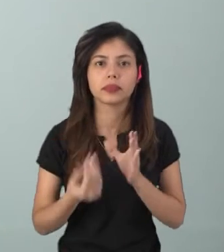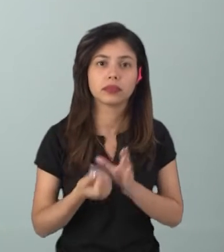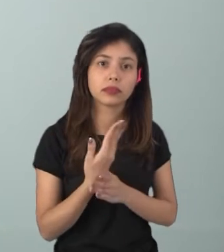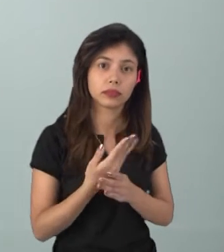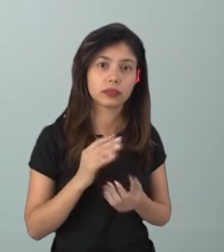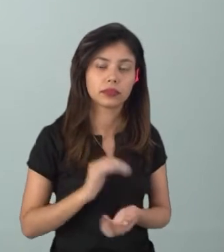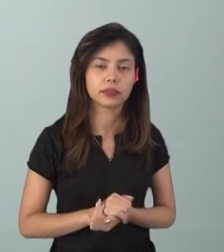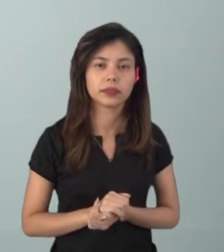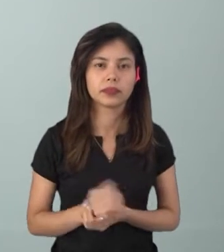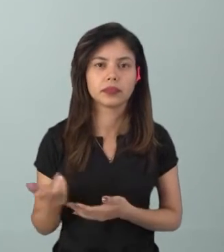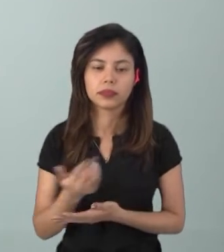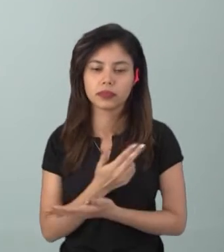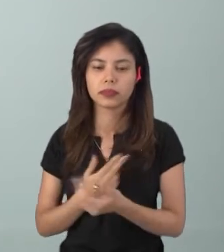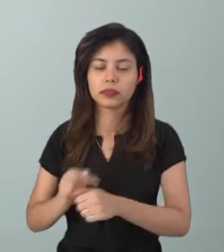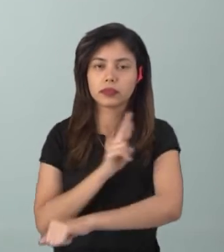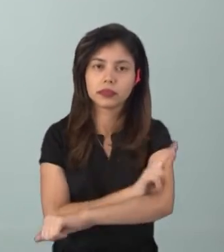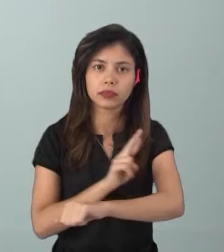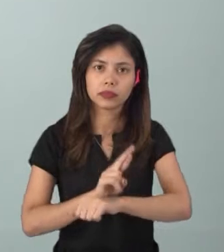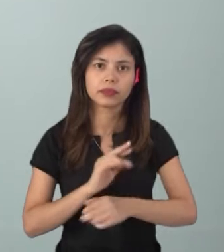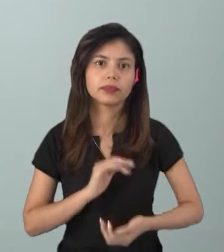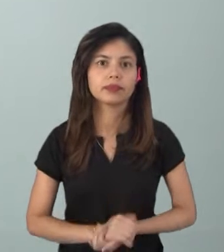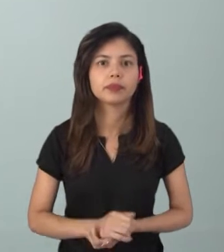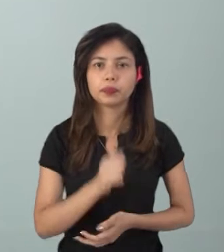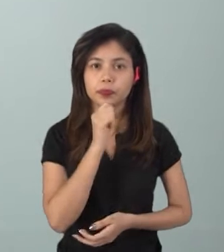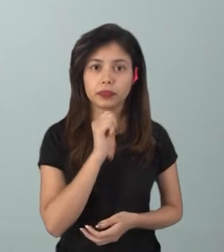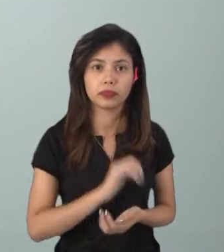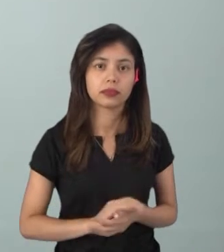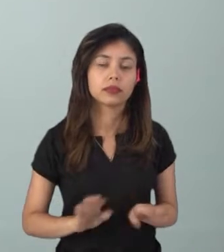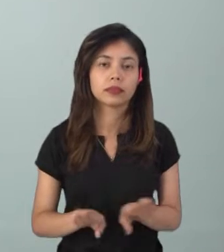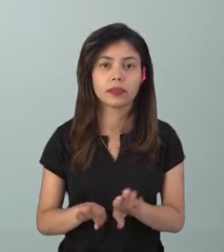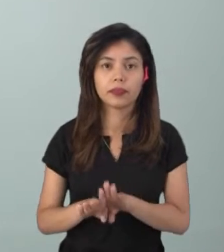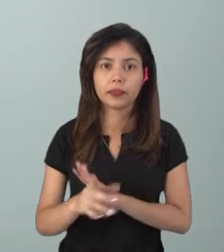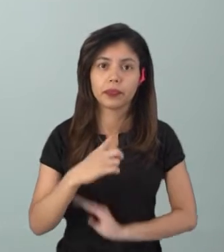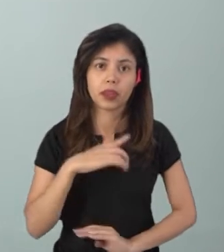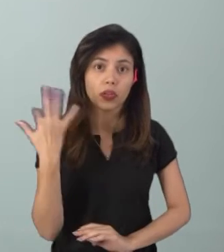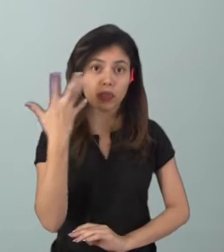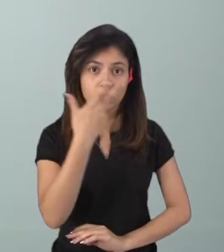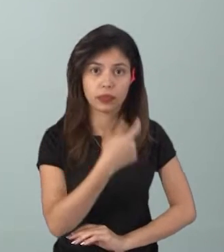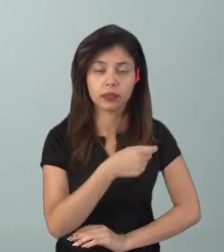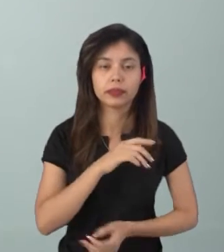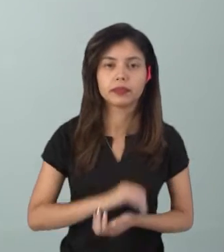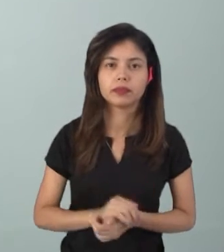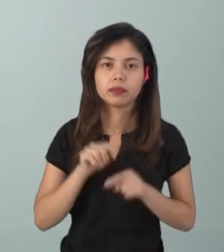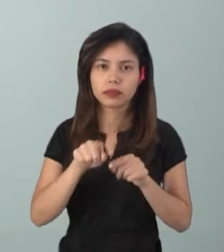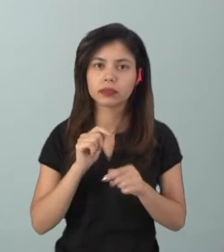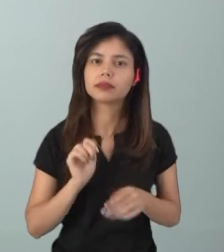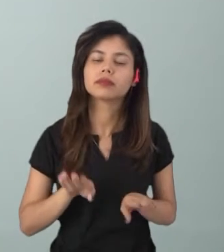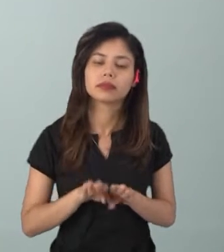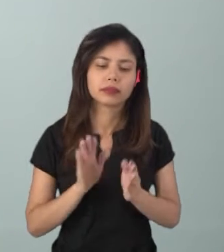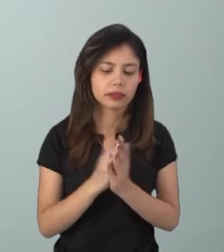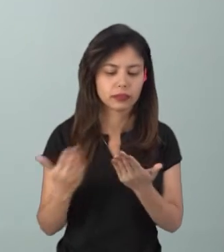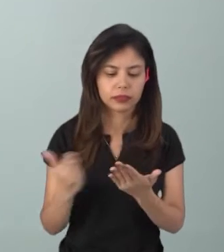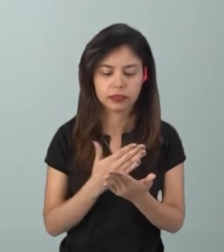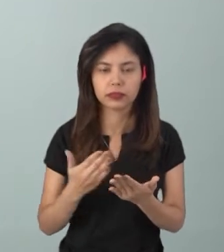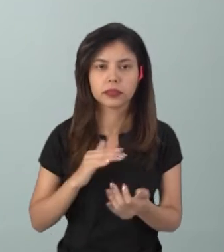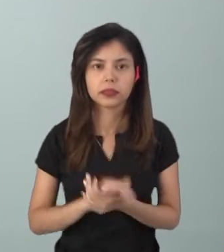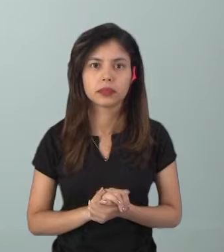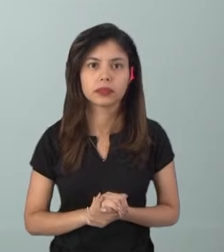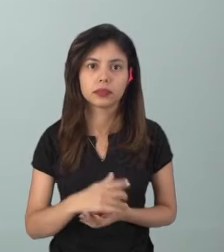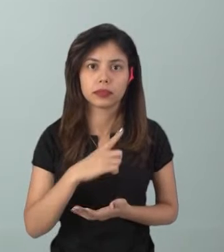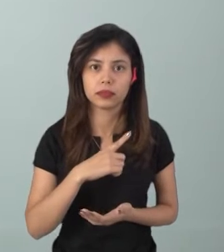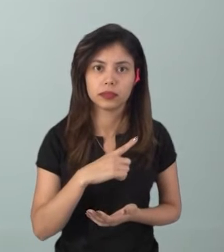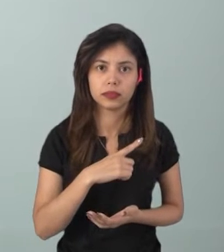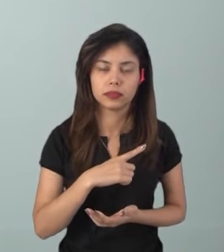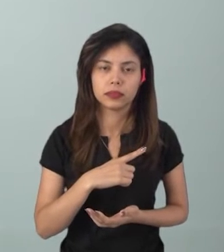produzidos pelas instituições religiosas, agora as obras elas têm um teor também de beleza. Você pega numa Bíblia hoje, uma Bíblia